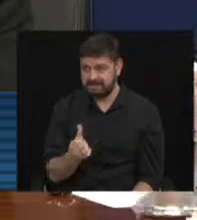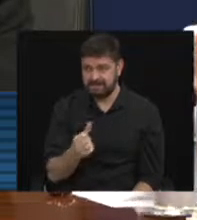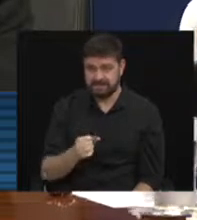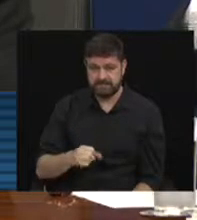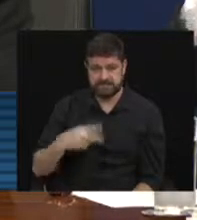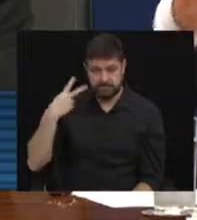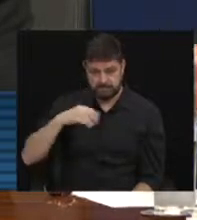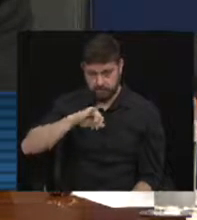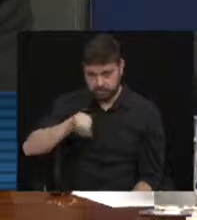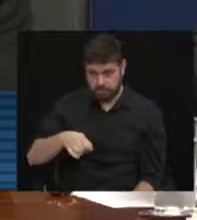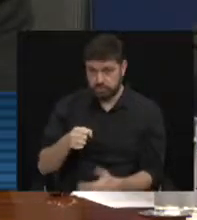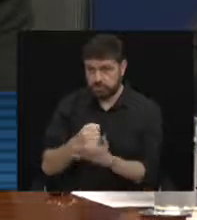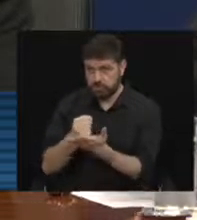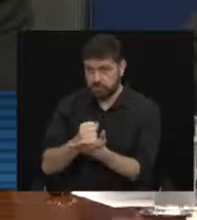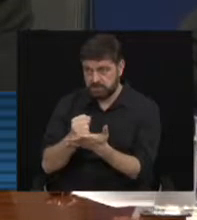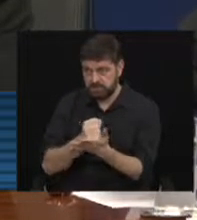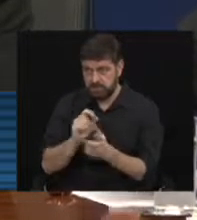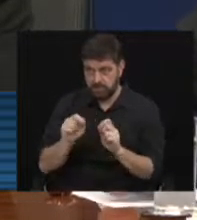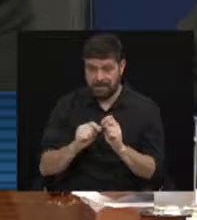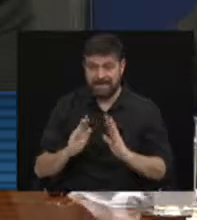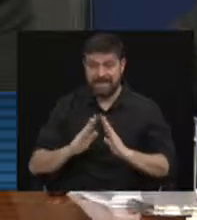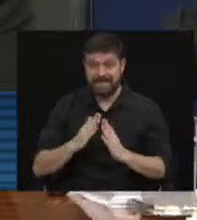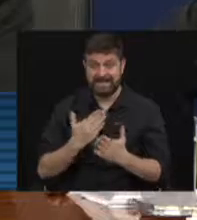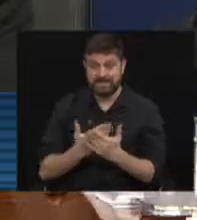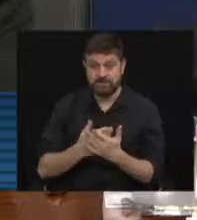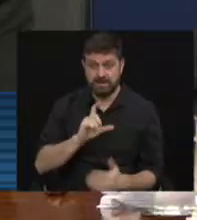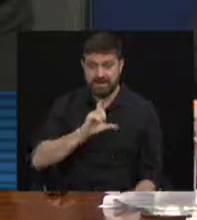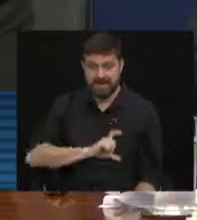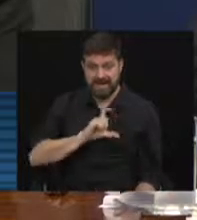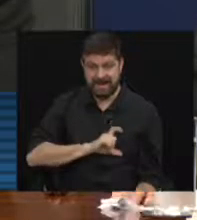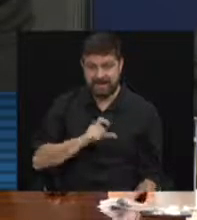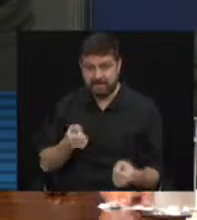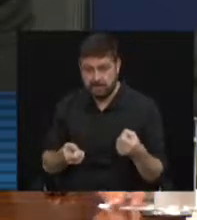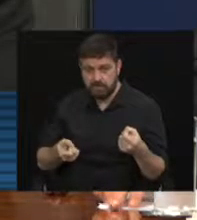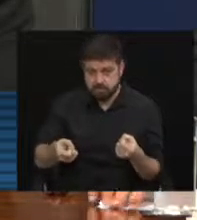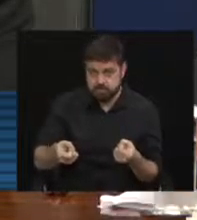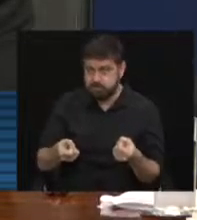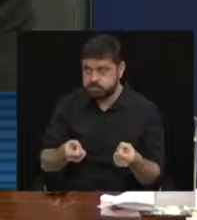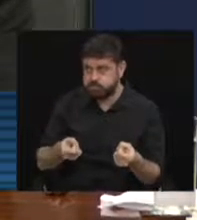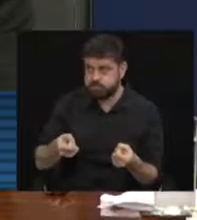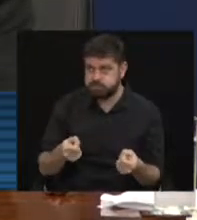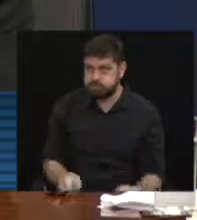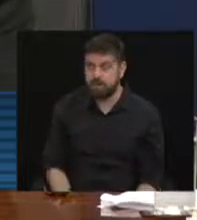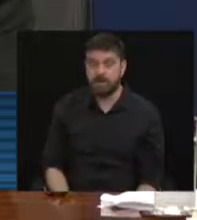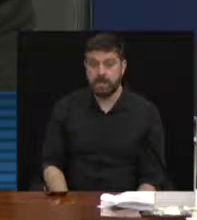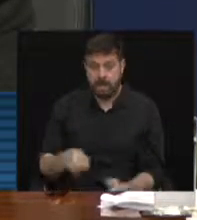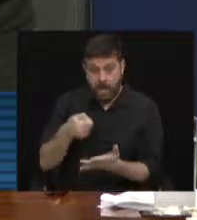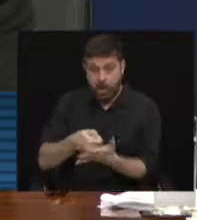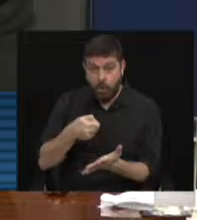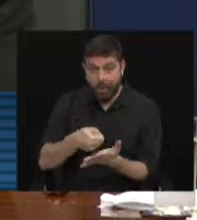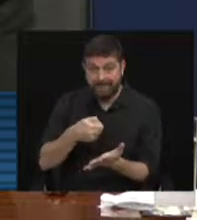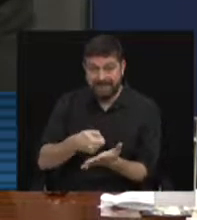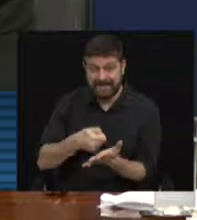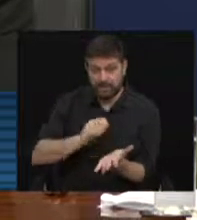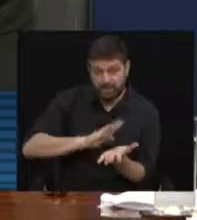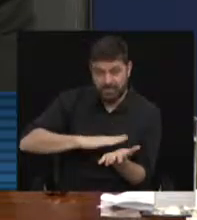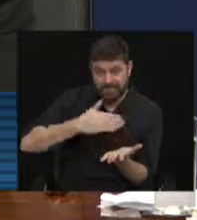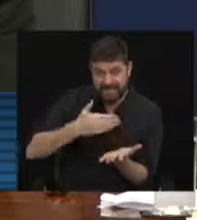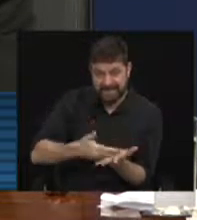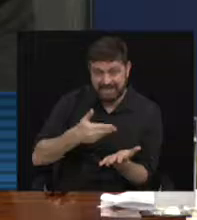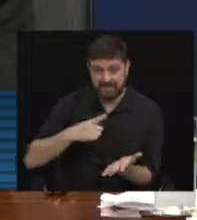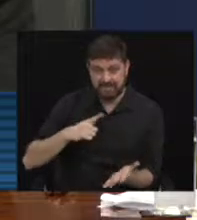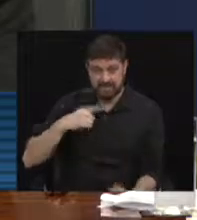conjunto. Vereador Antônio Flores tem a tribuna para exarar o parecer. Pois não, senhor presidente, a comissão exara parecer favorável ao